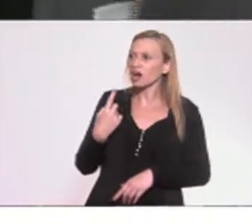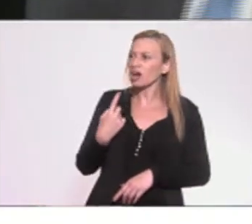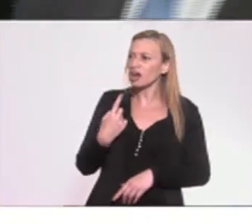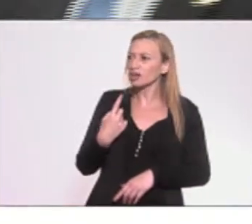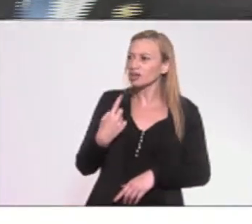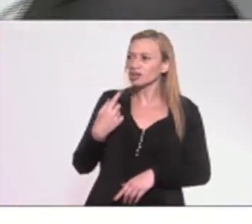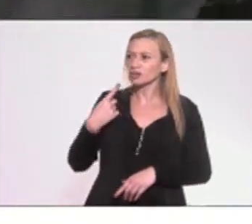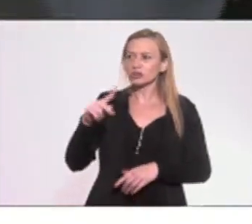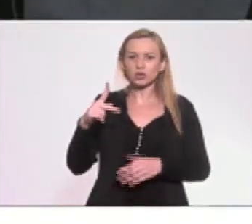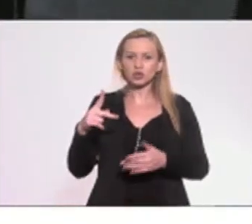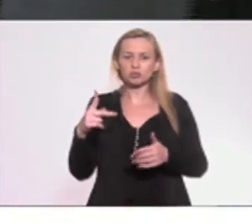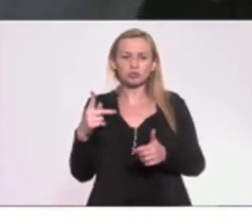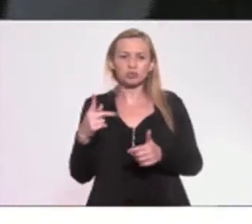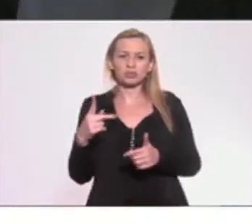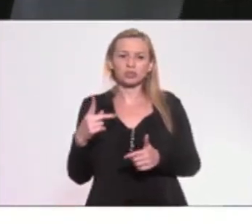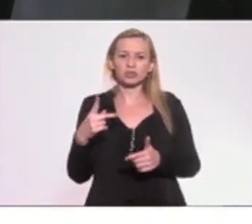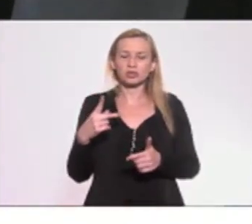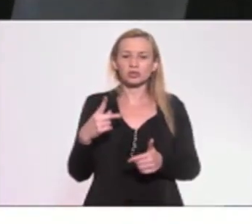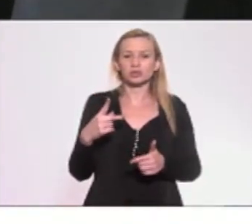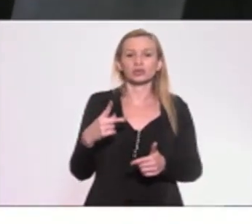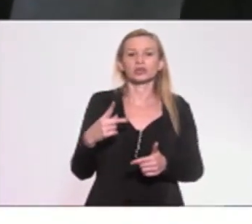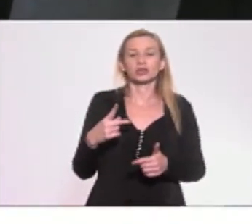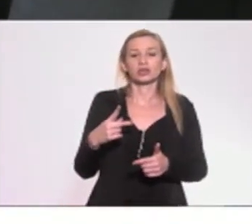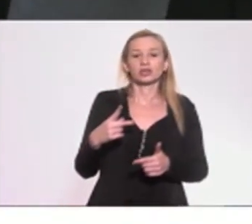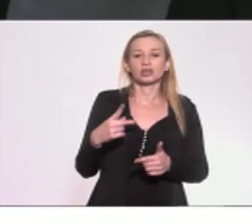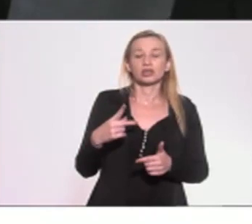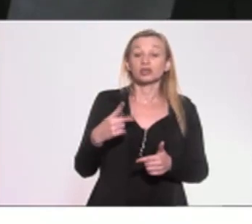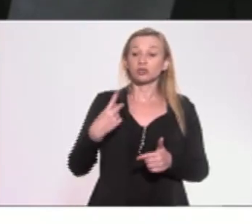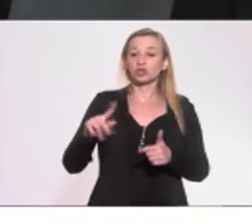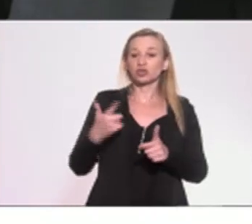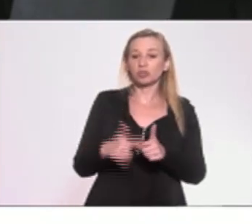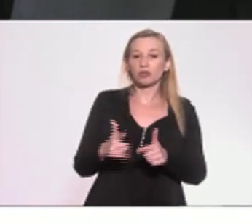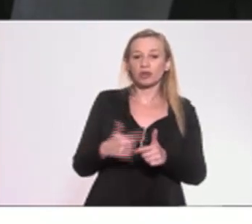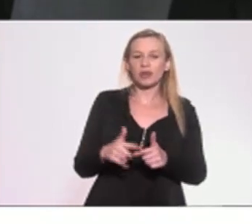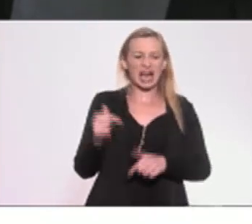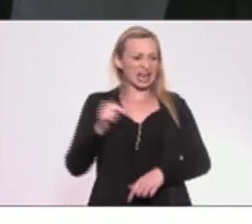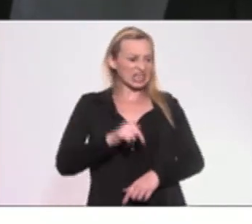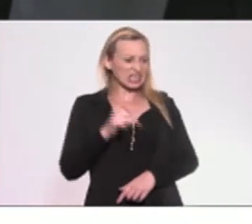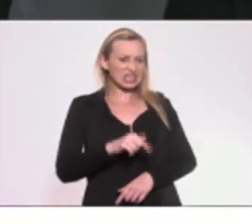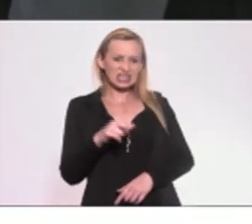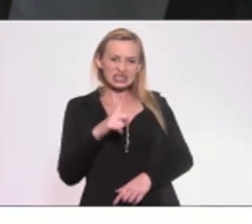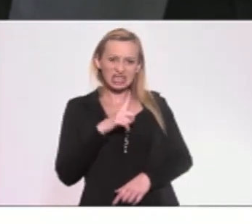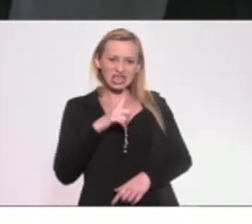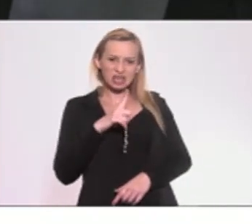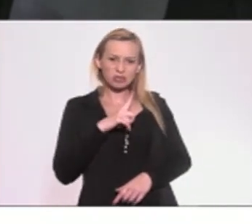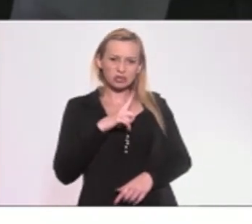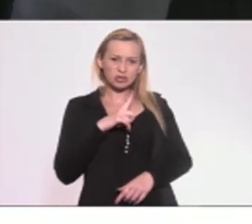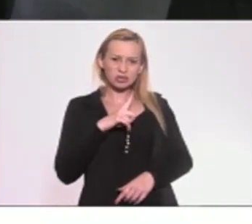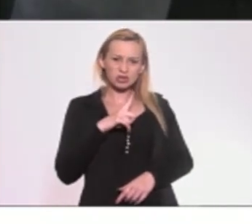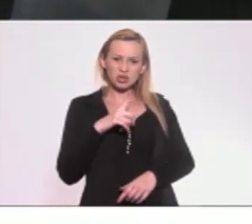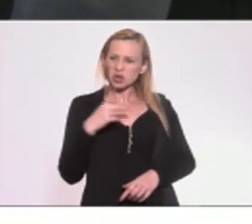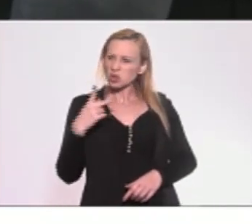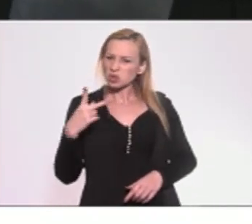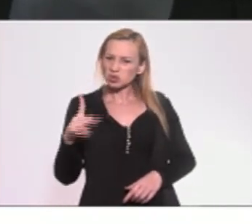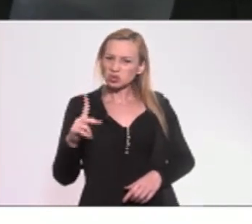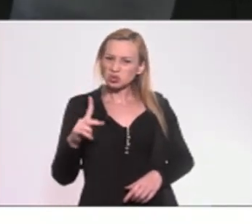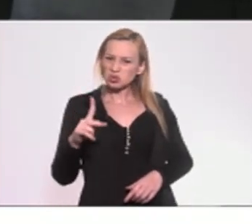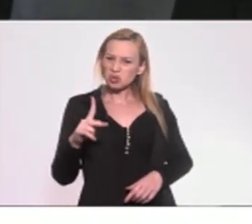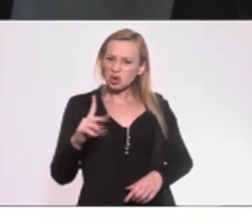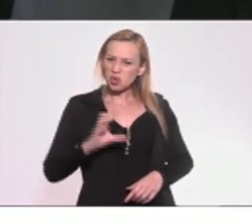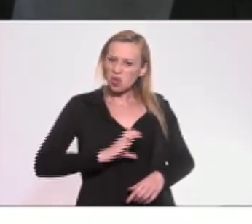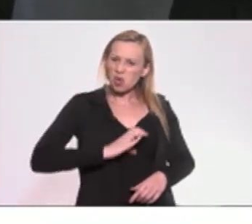A que extremos se há de precipitar a tua audácia sem freio?